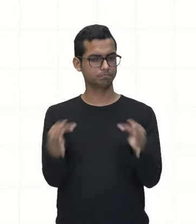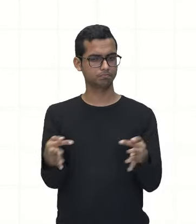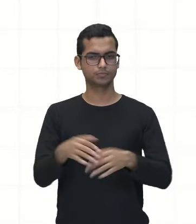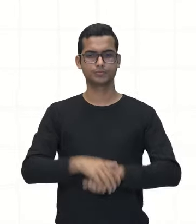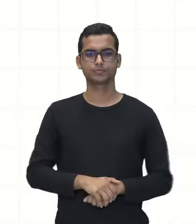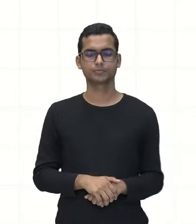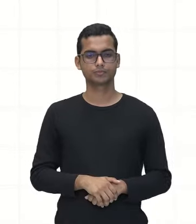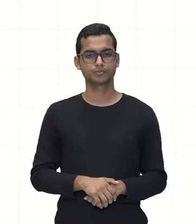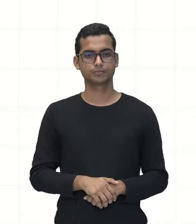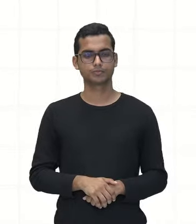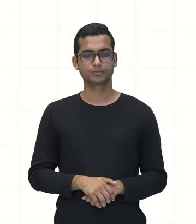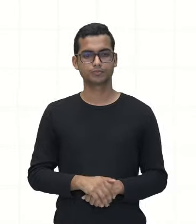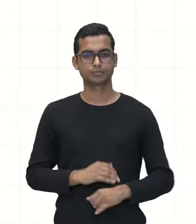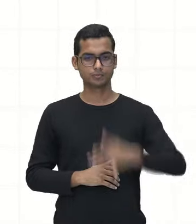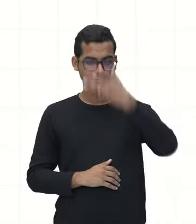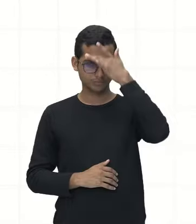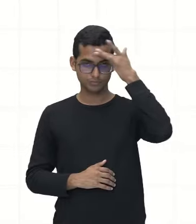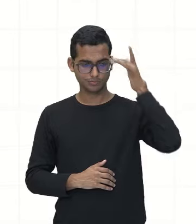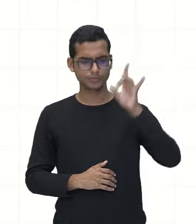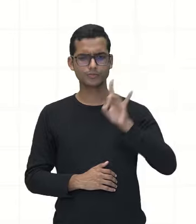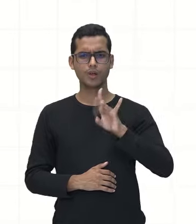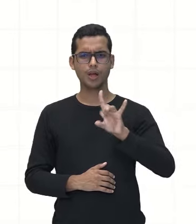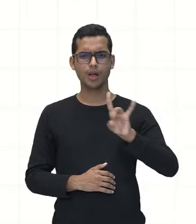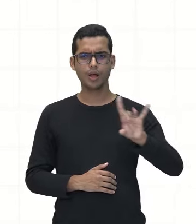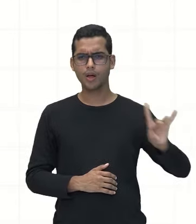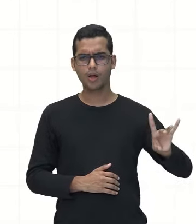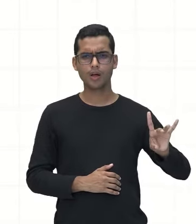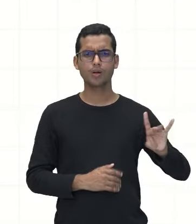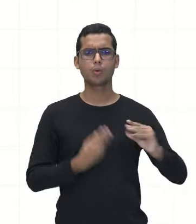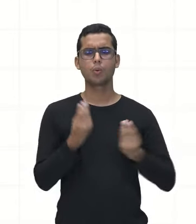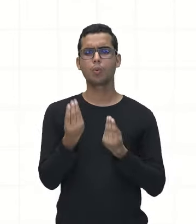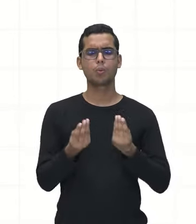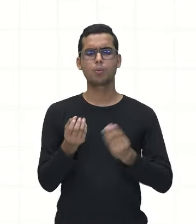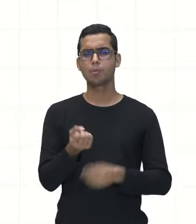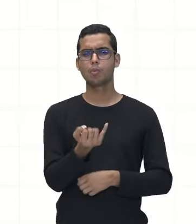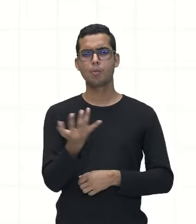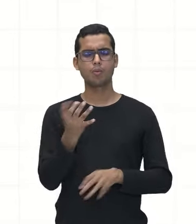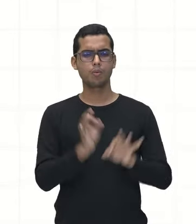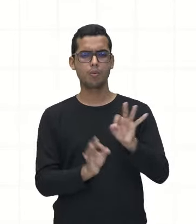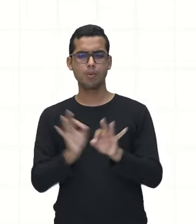pessoa, cada um de vocês já haviam separado quanto? R$20.